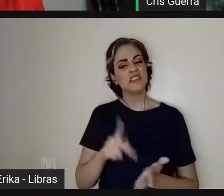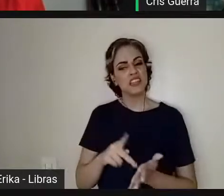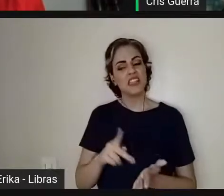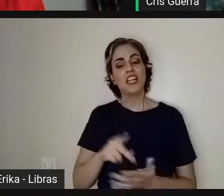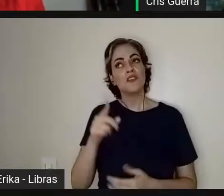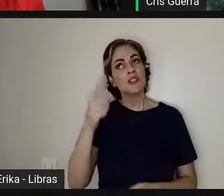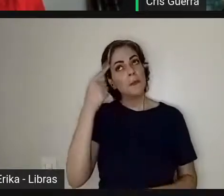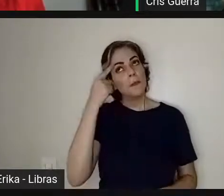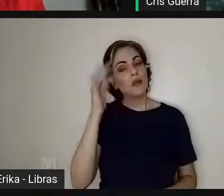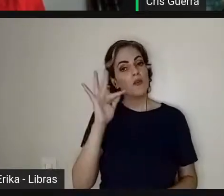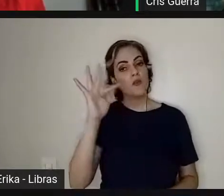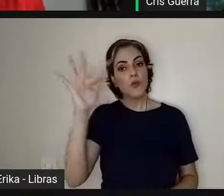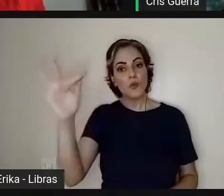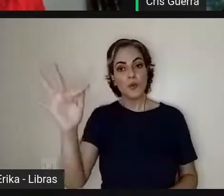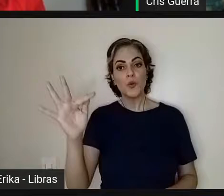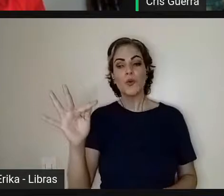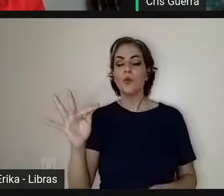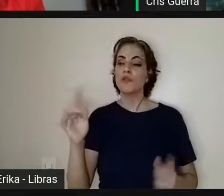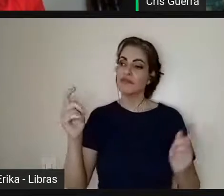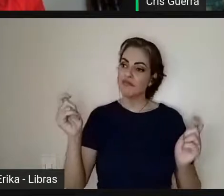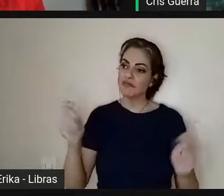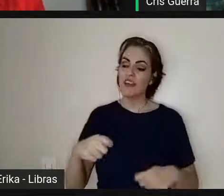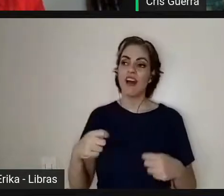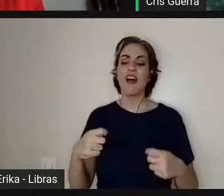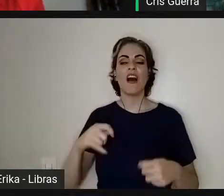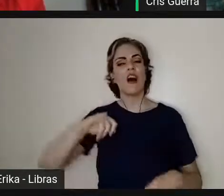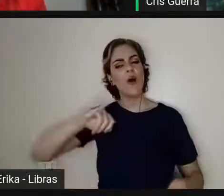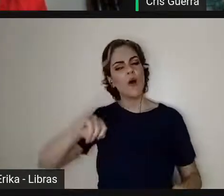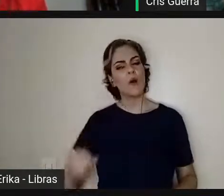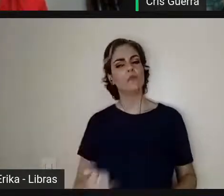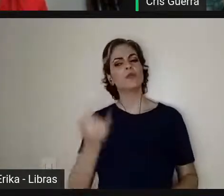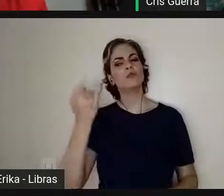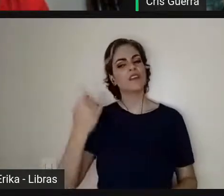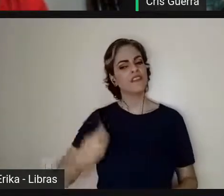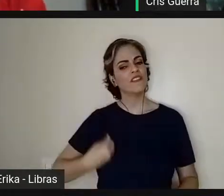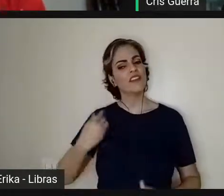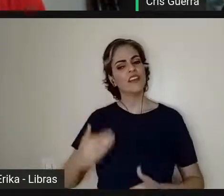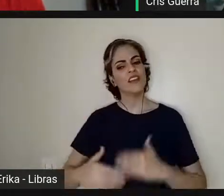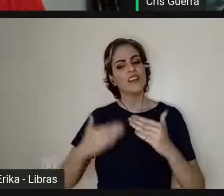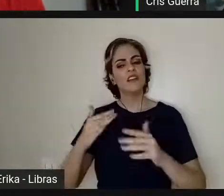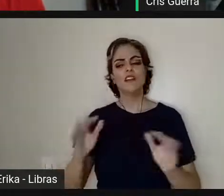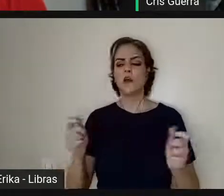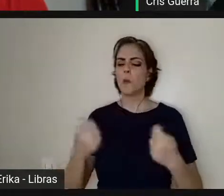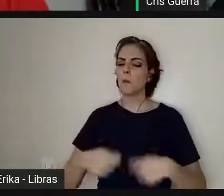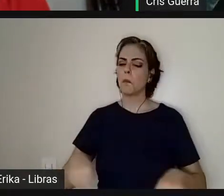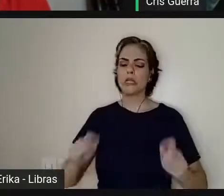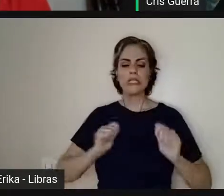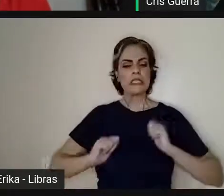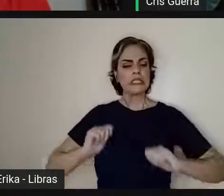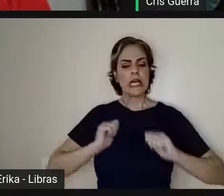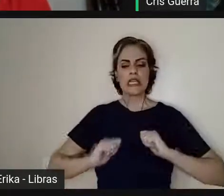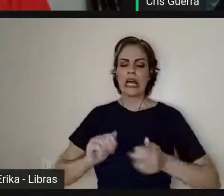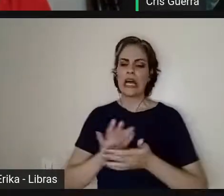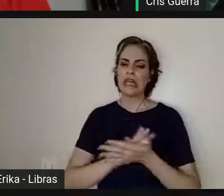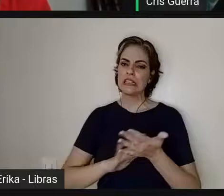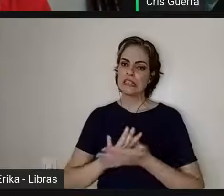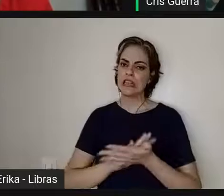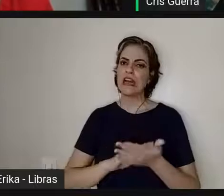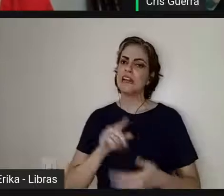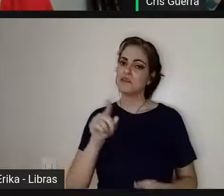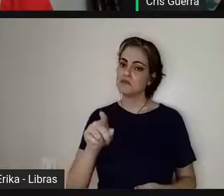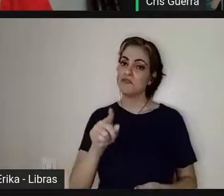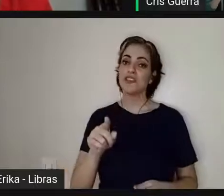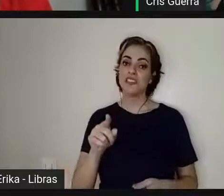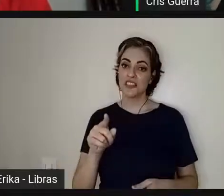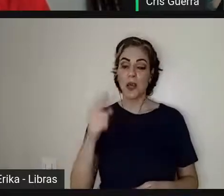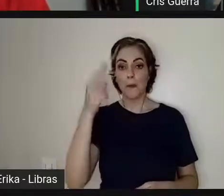como um espaço de muitas possibilidades, mas sem ansiedade, ou seja, você tem um foco muito no presente, né? É o que eu estou